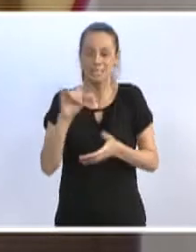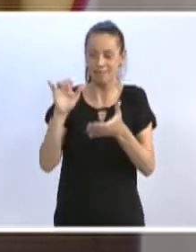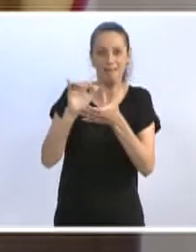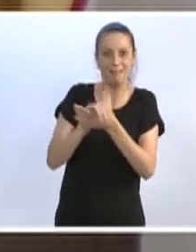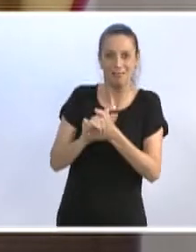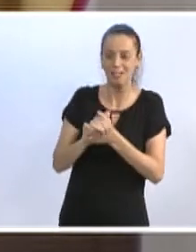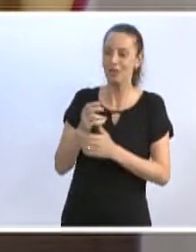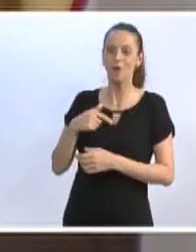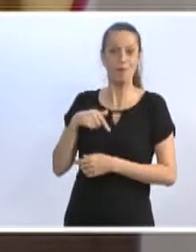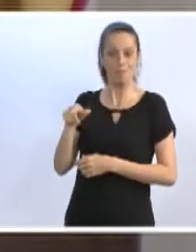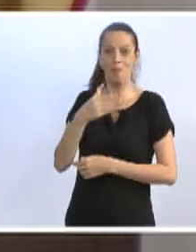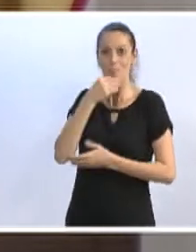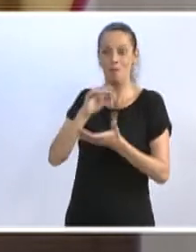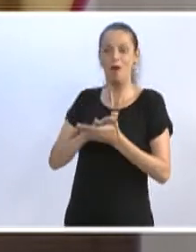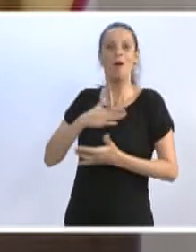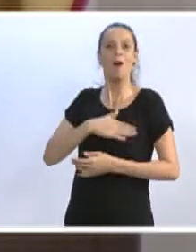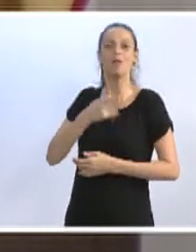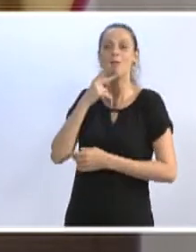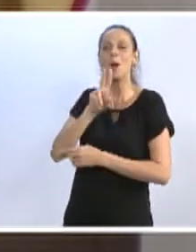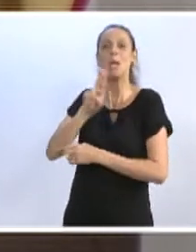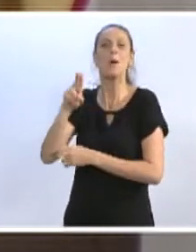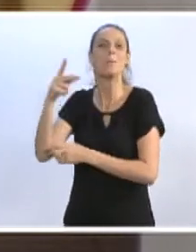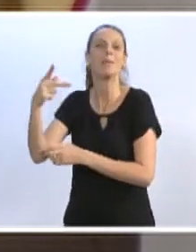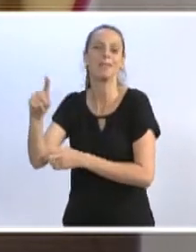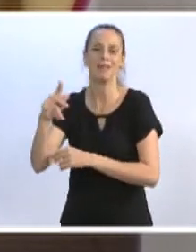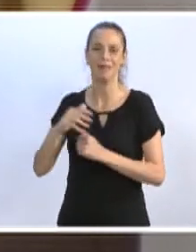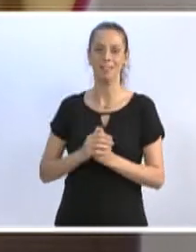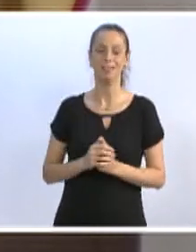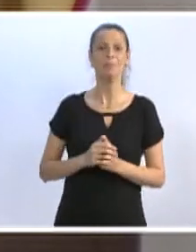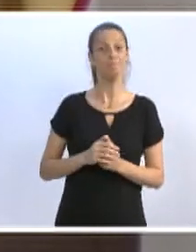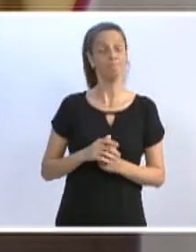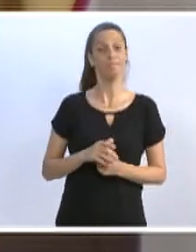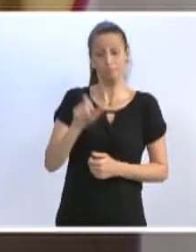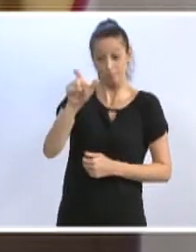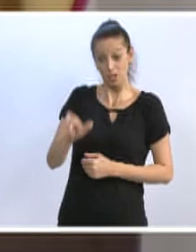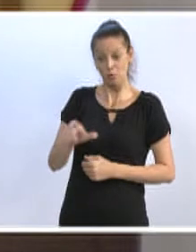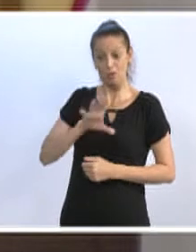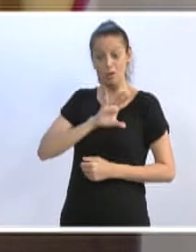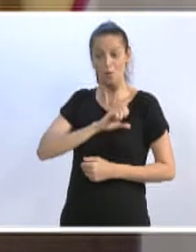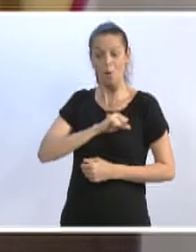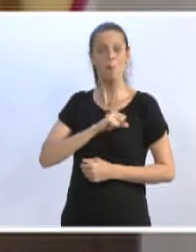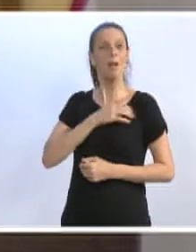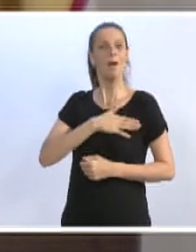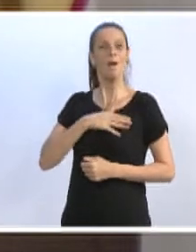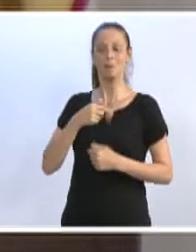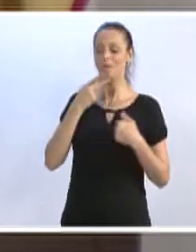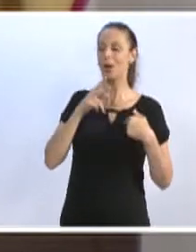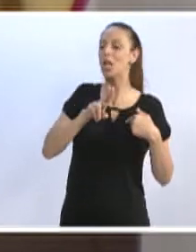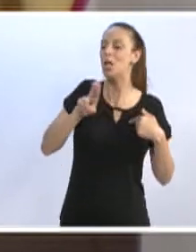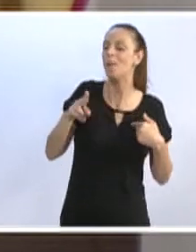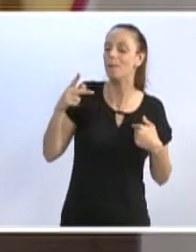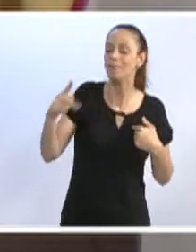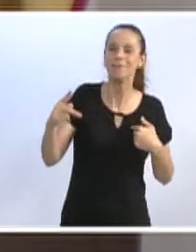seu nome. A pessoa que amamos quer ser nomeada.